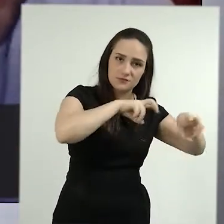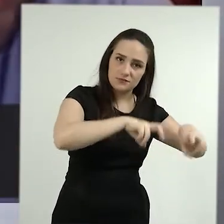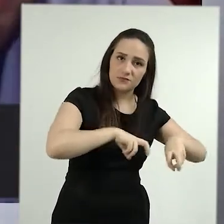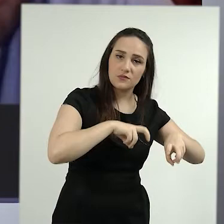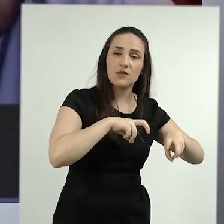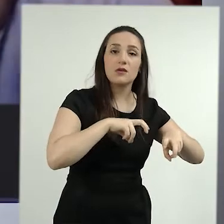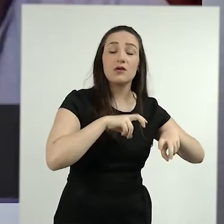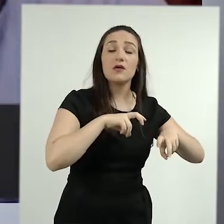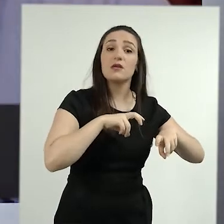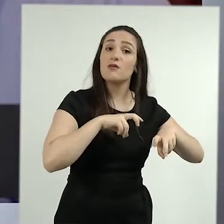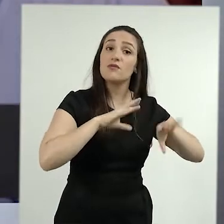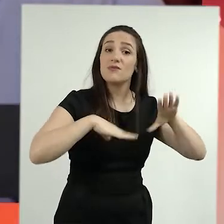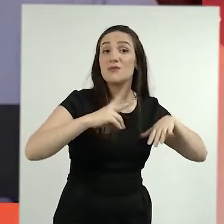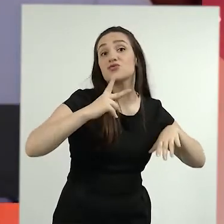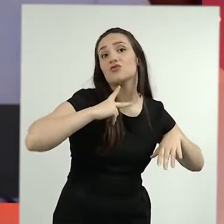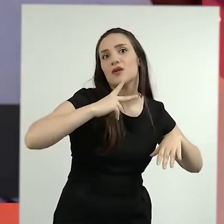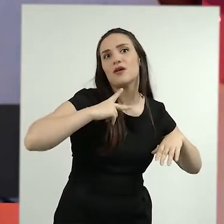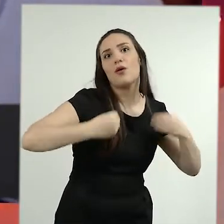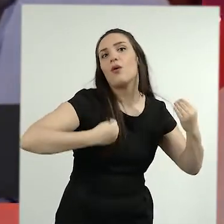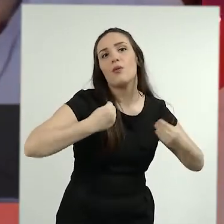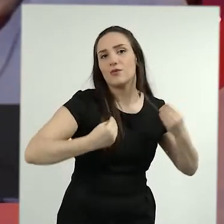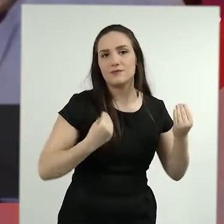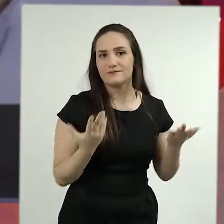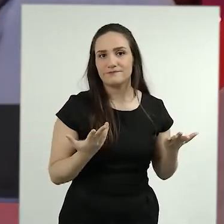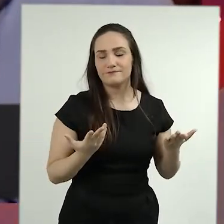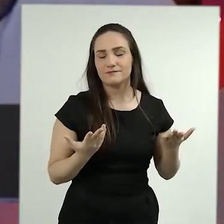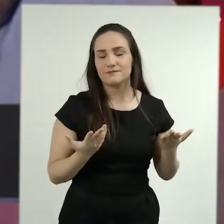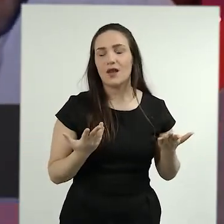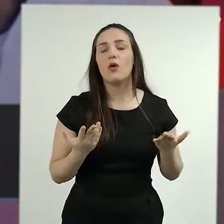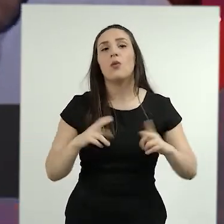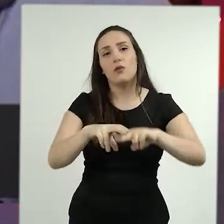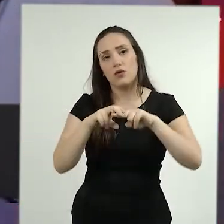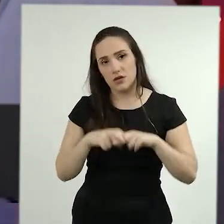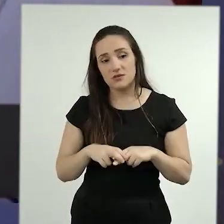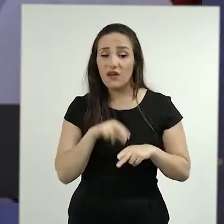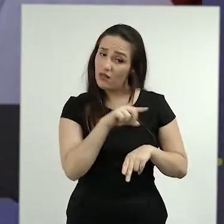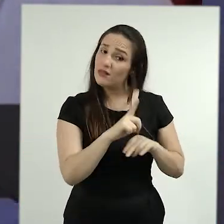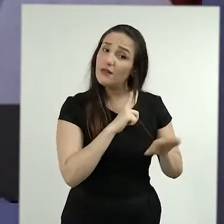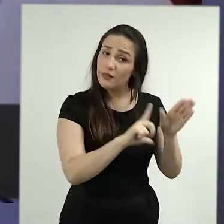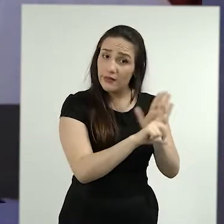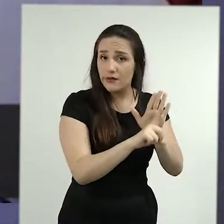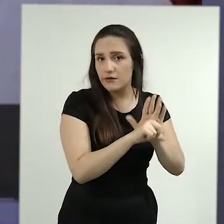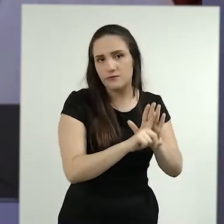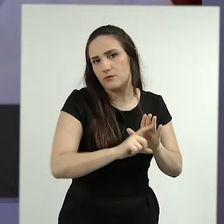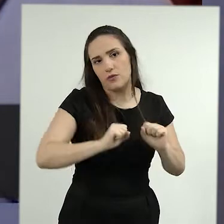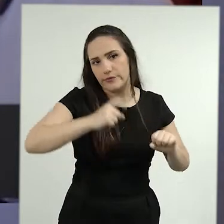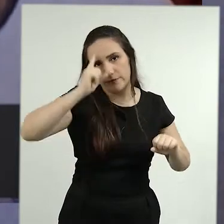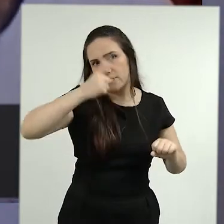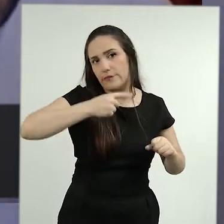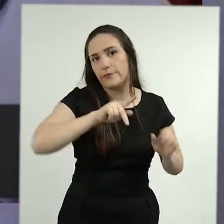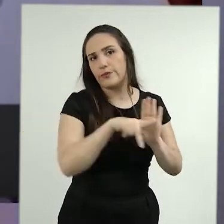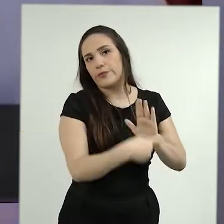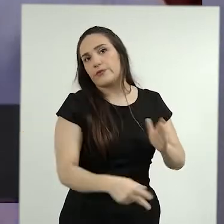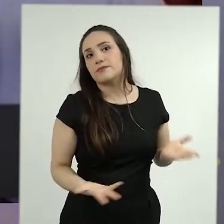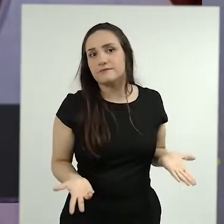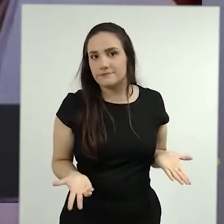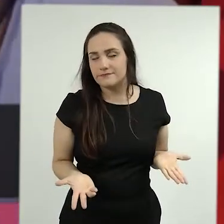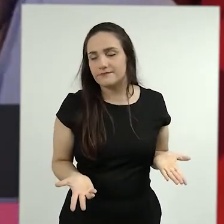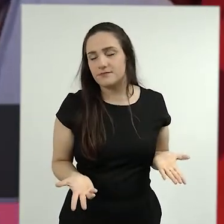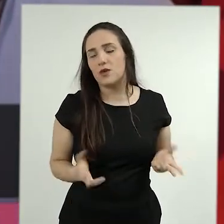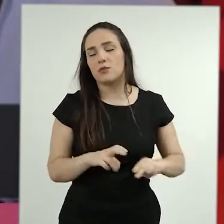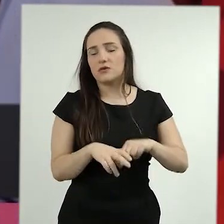as espécies ocorram, passam por ali, usam as áreas privadas, mas por lei elas têm o direito de que as áreas são delas. Então,